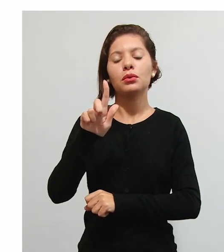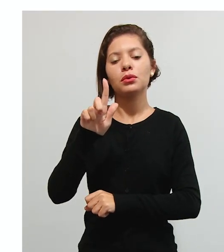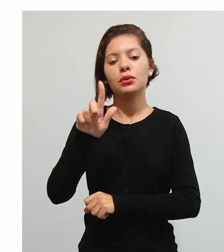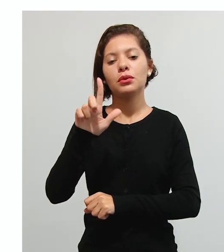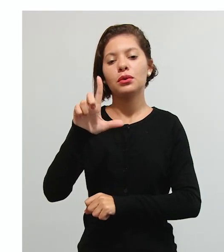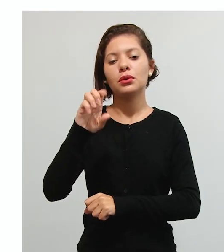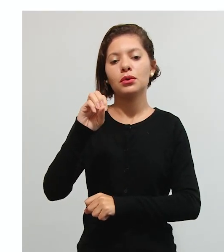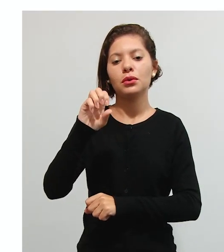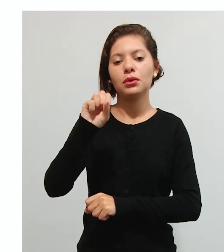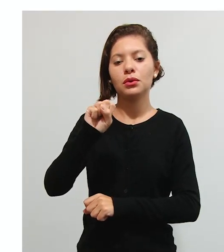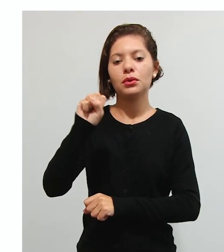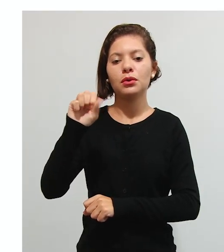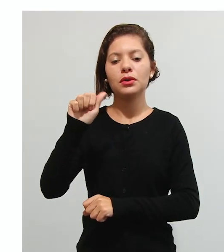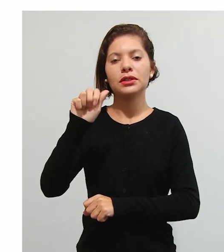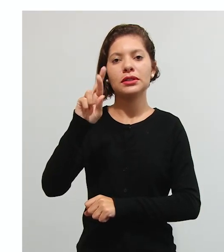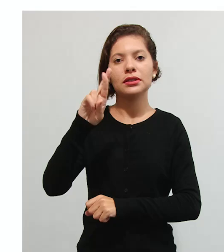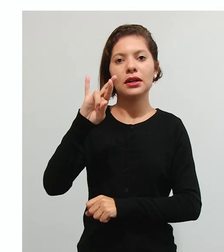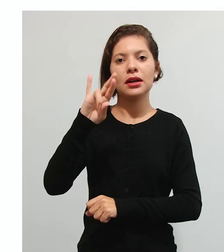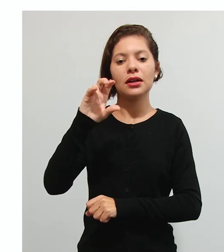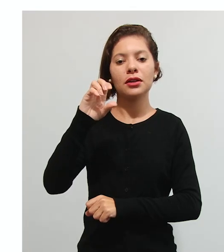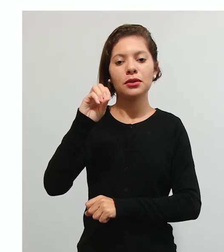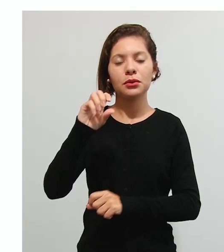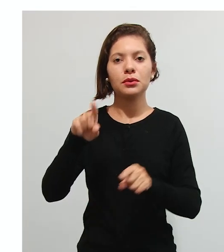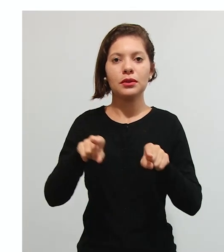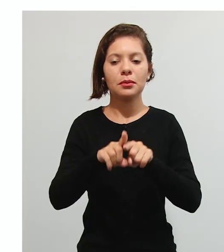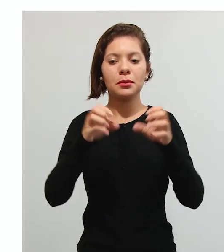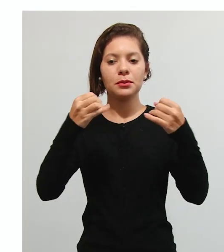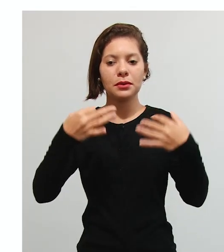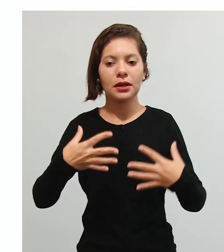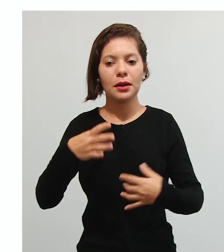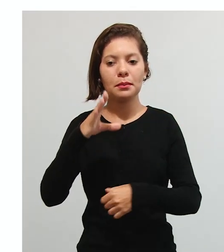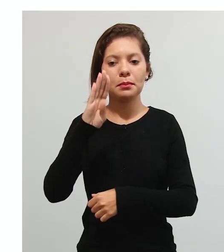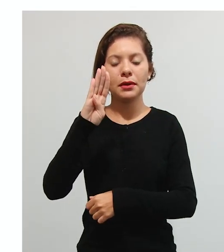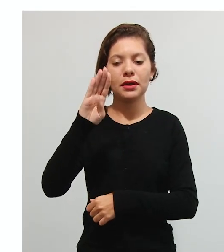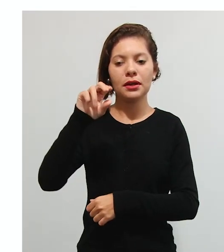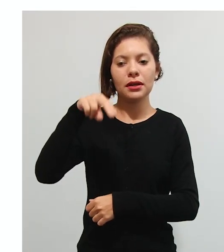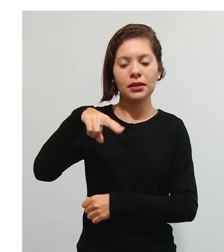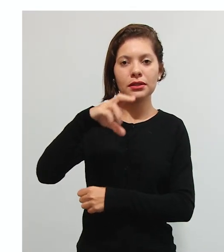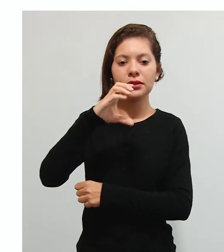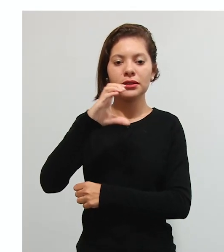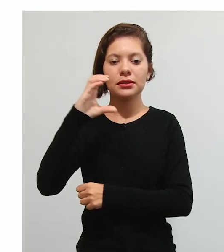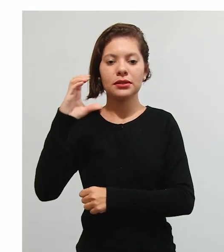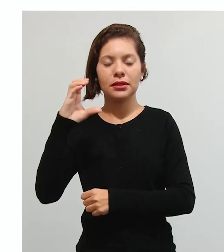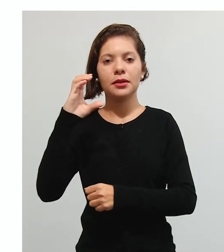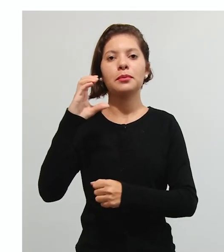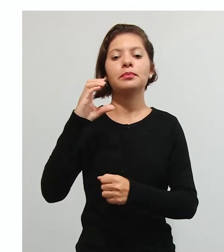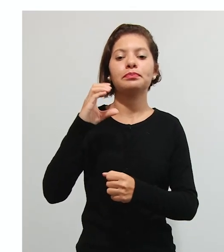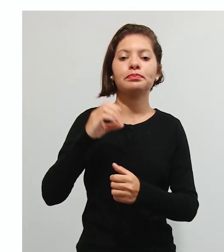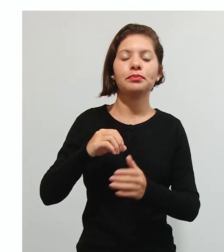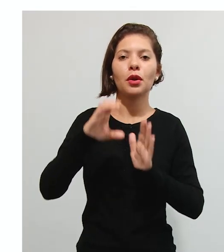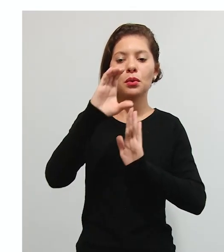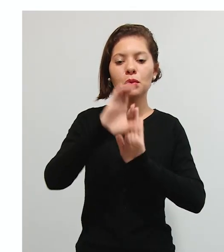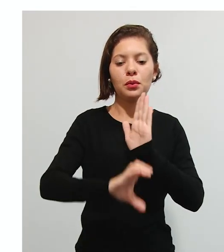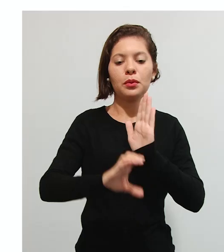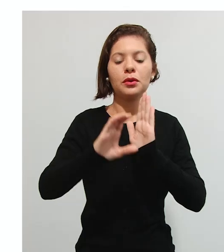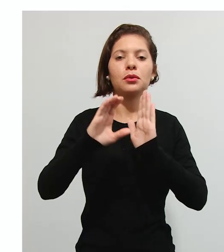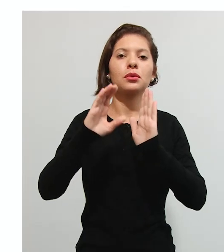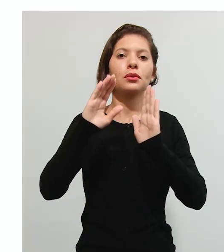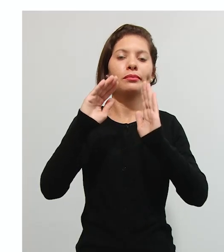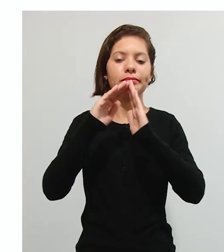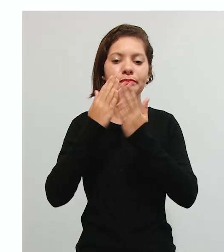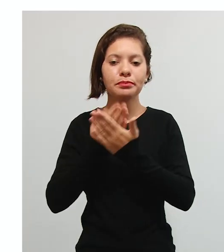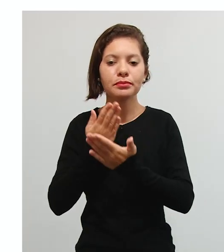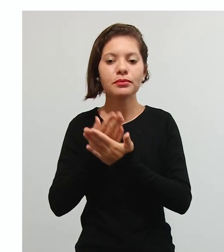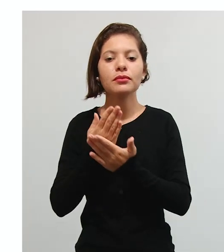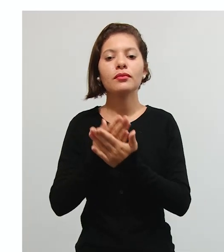falando sobre a BNCC, o currículo escolar, gestão democrática na escola